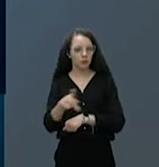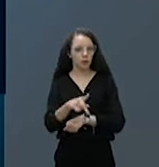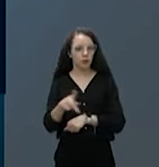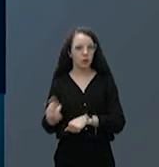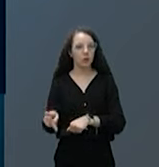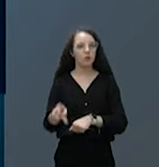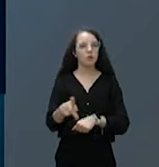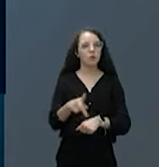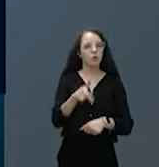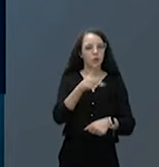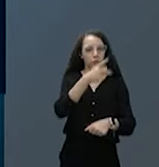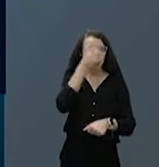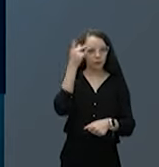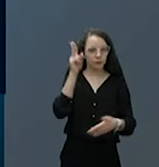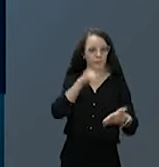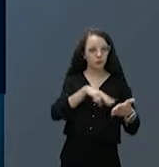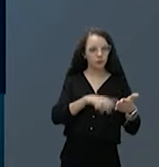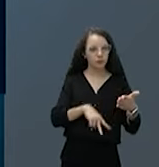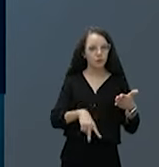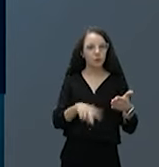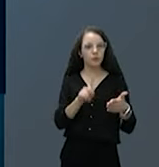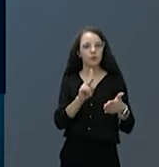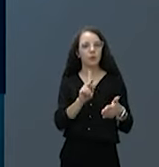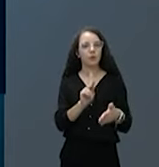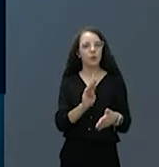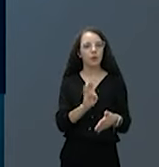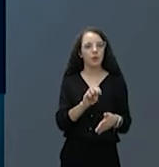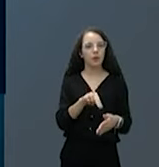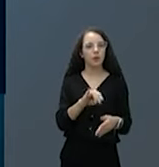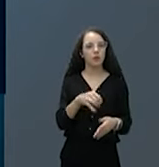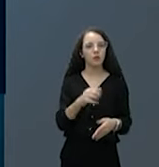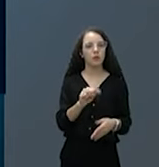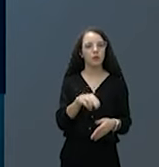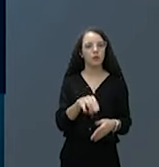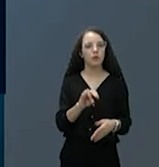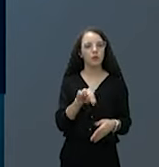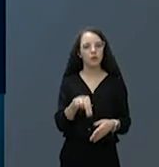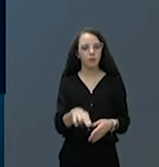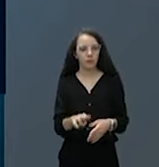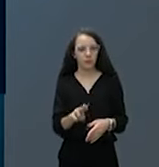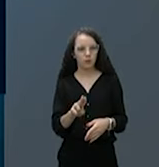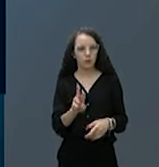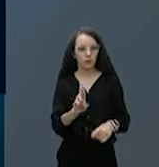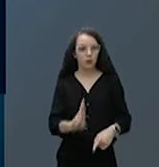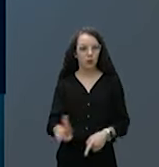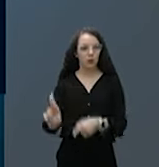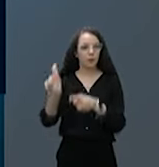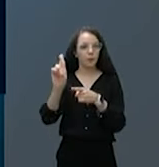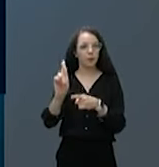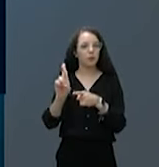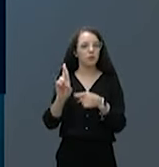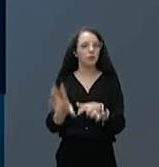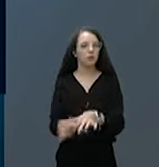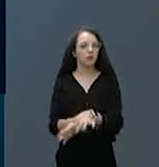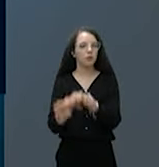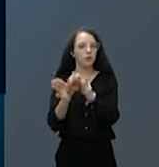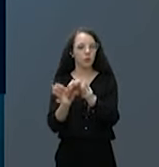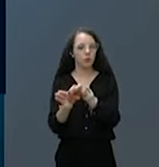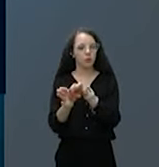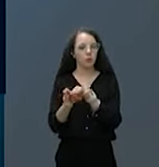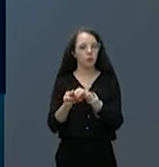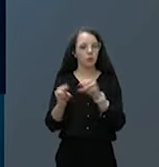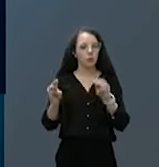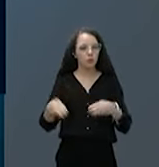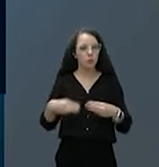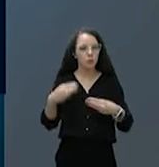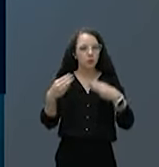Benjamin, integrante da demais Corte Especial, ilustre representante do Ministério Público, advogados e demais presentes. Trata-se de uma